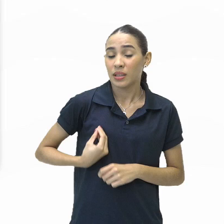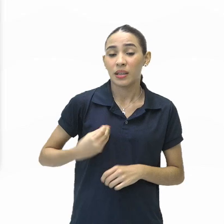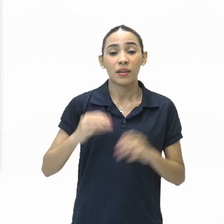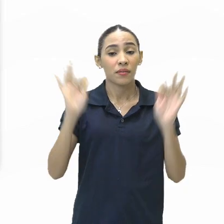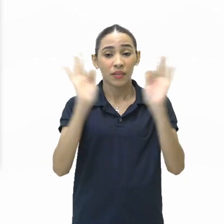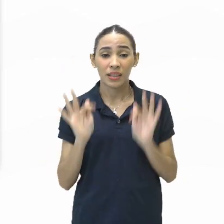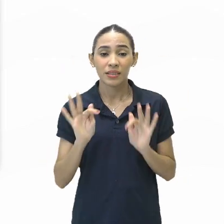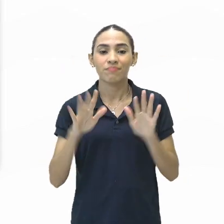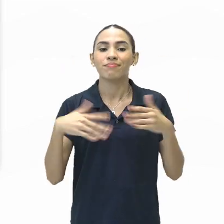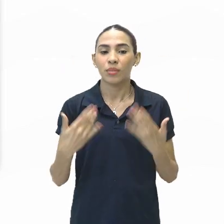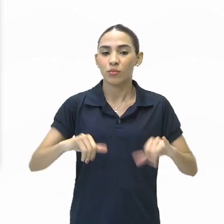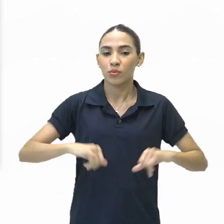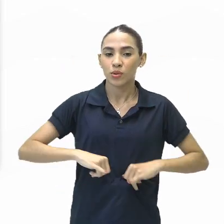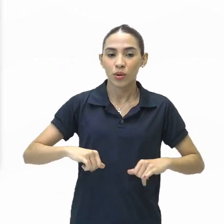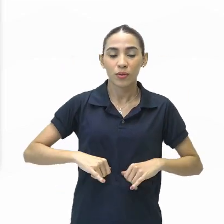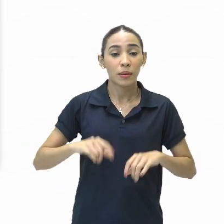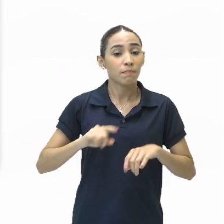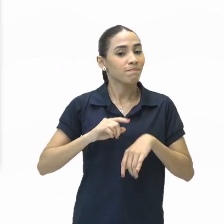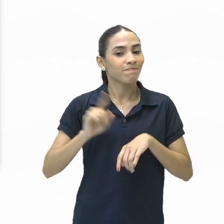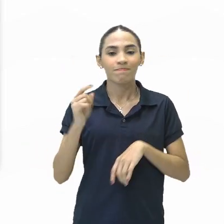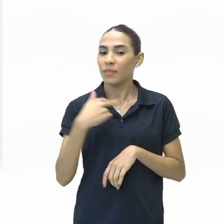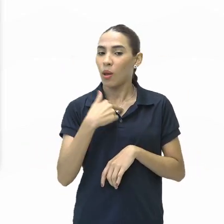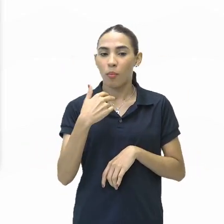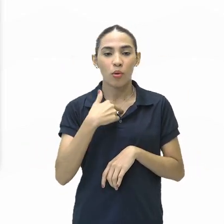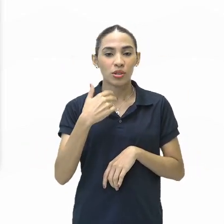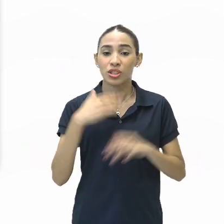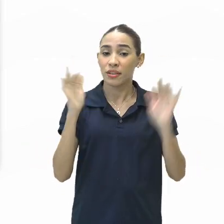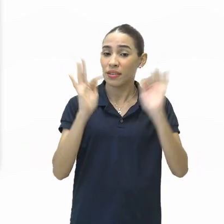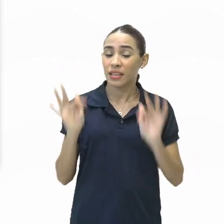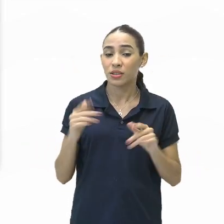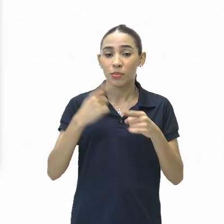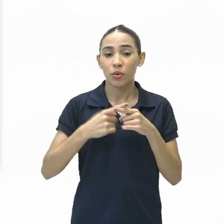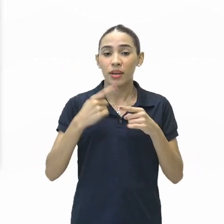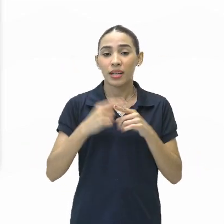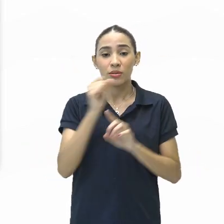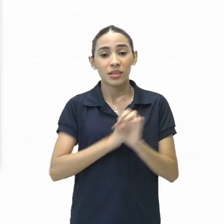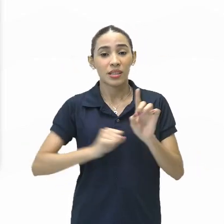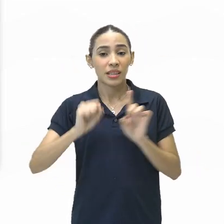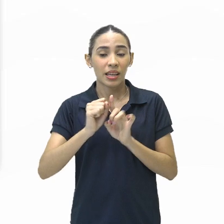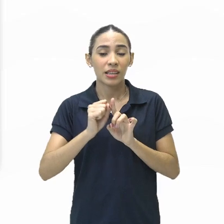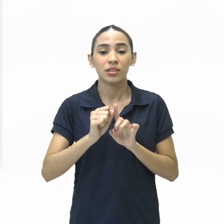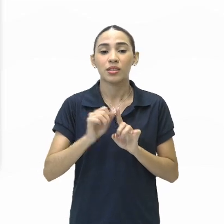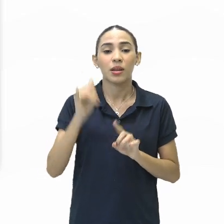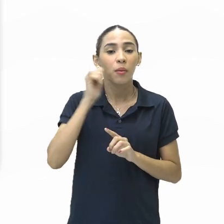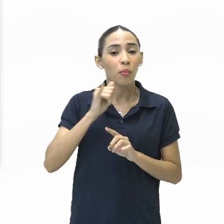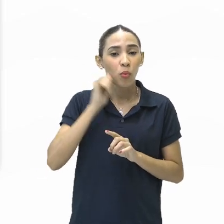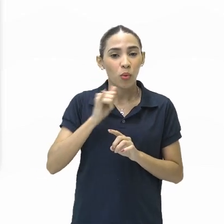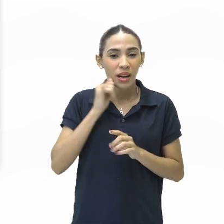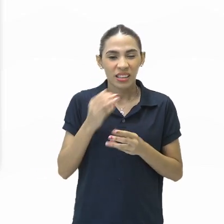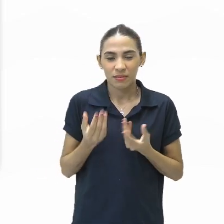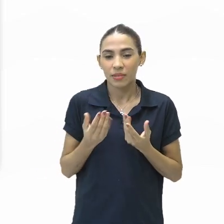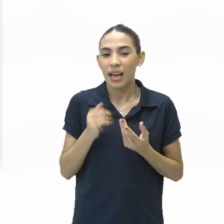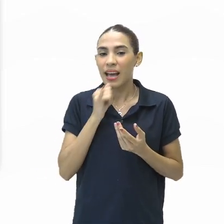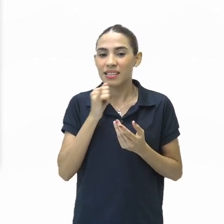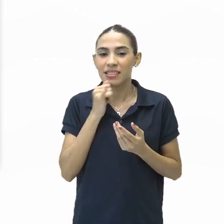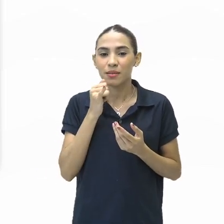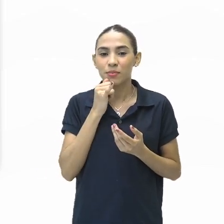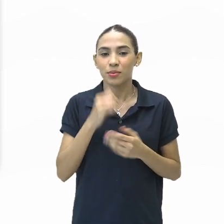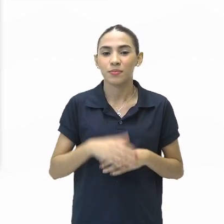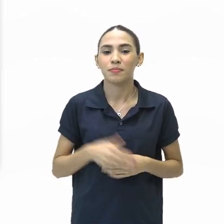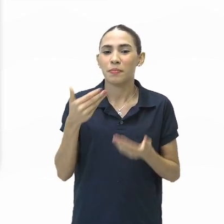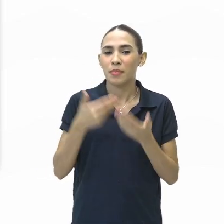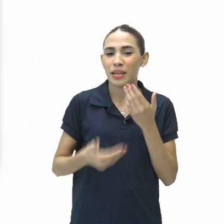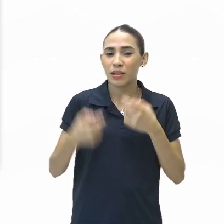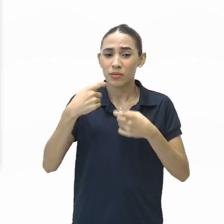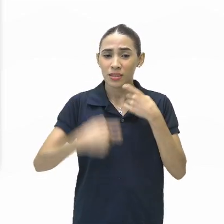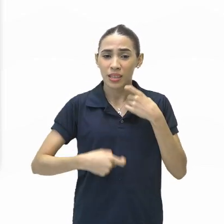quanto ela sofre, mas ela não podia terminar feliz, porque para aquela sociedade, uma mulher que se entregou para o vizinho, né? Foi expulsa